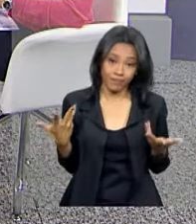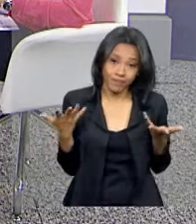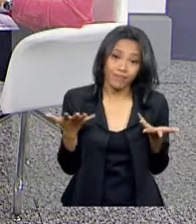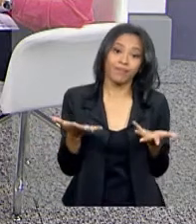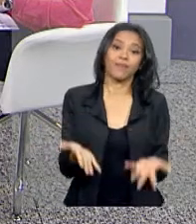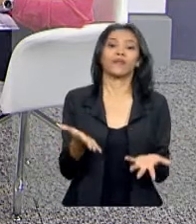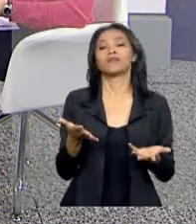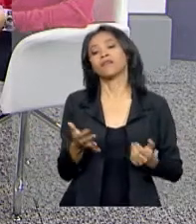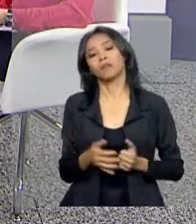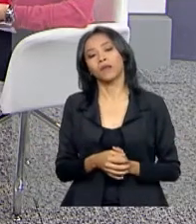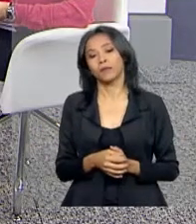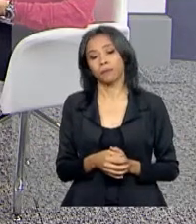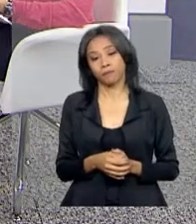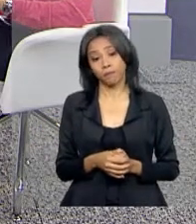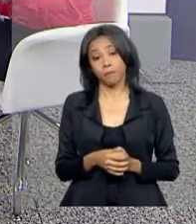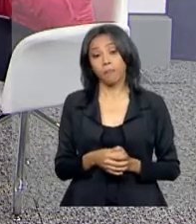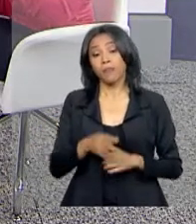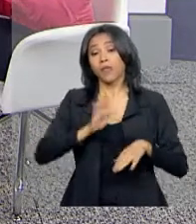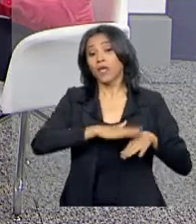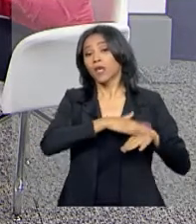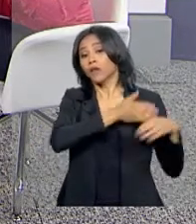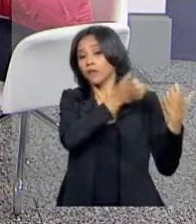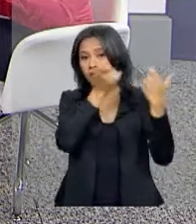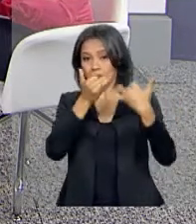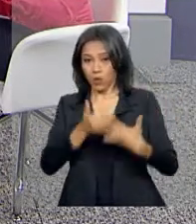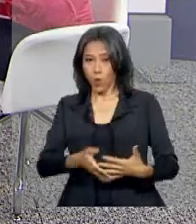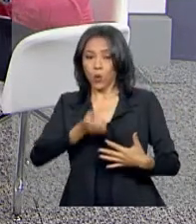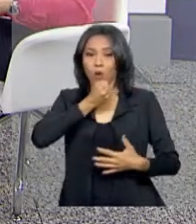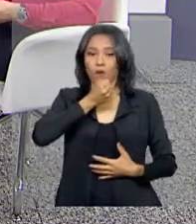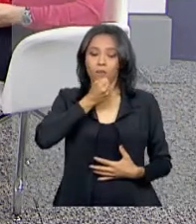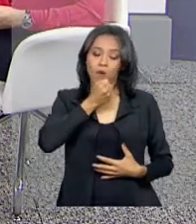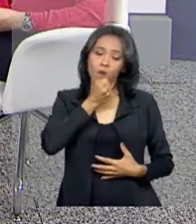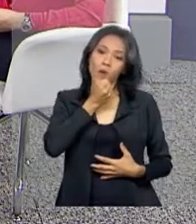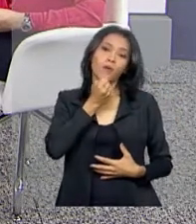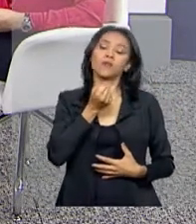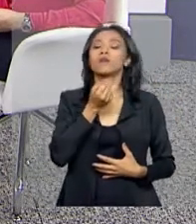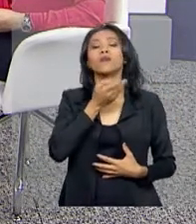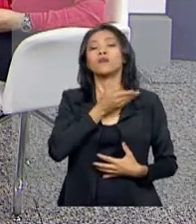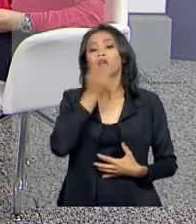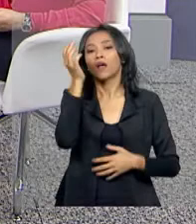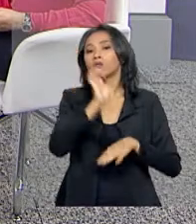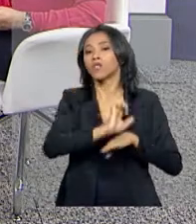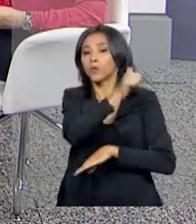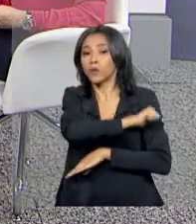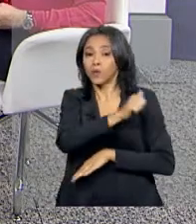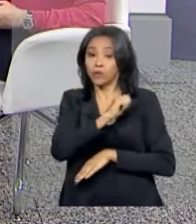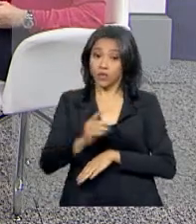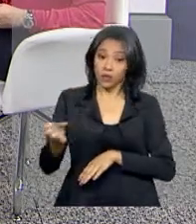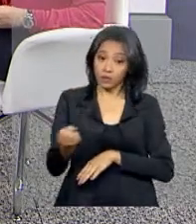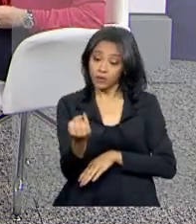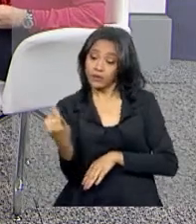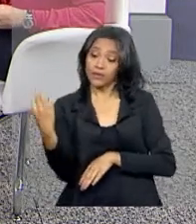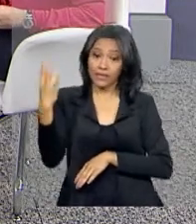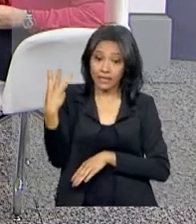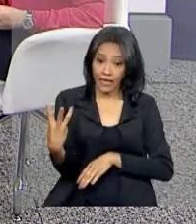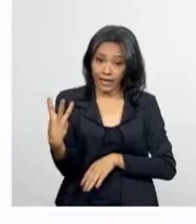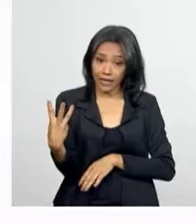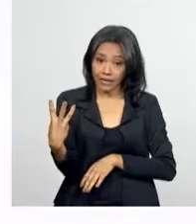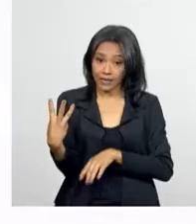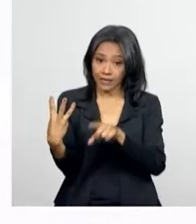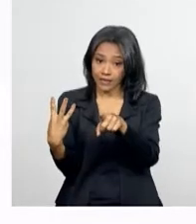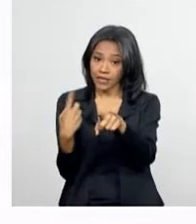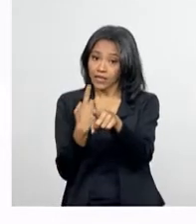são como nem falou lá do rio de janeiro são três campos na bacia de santos saturno titã e